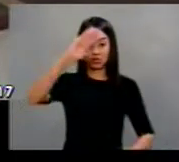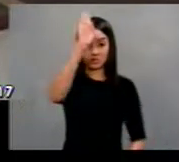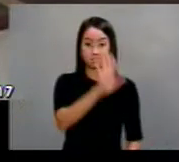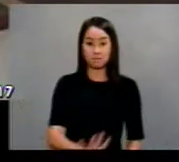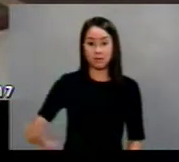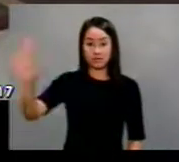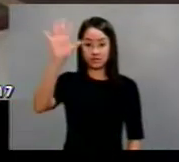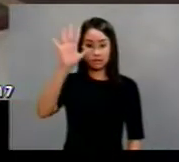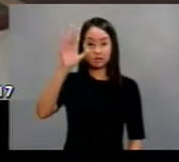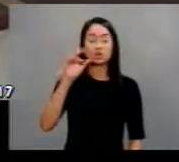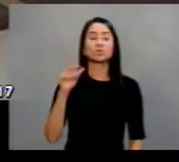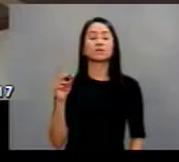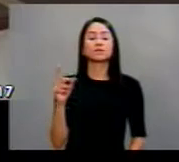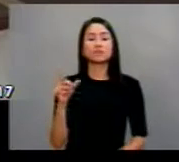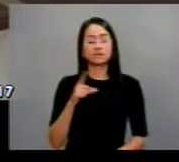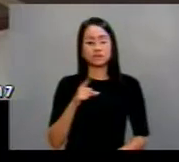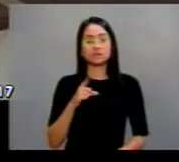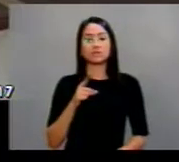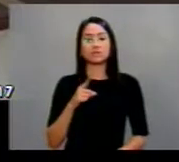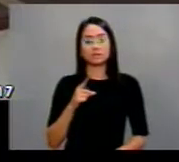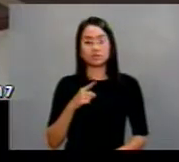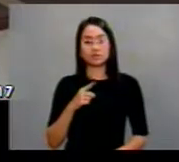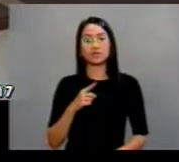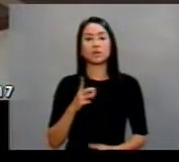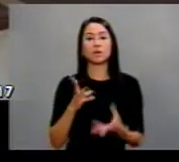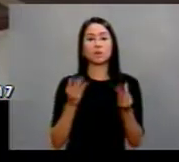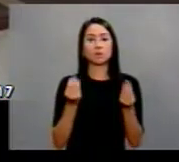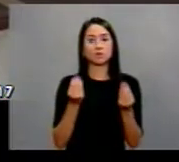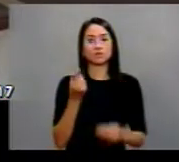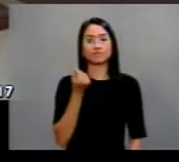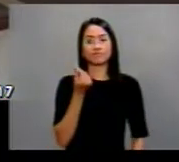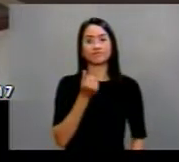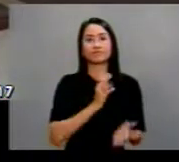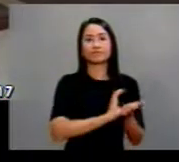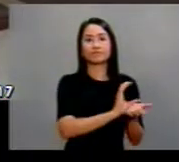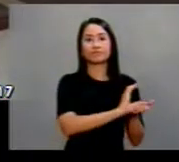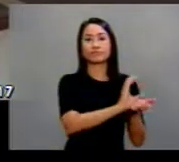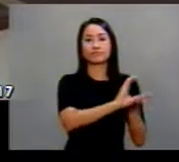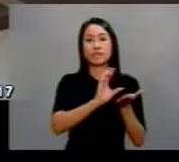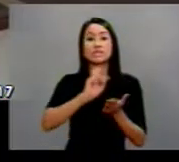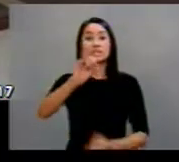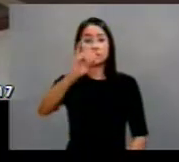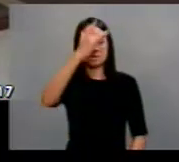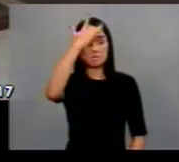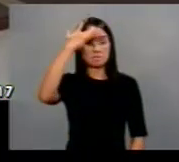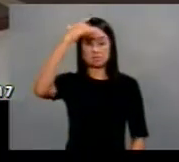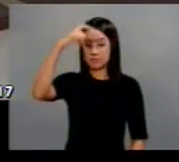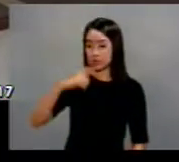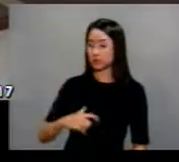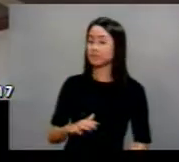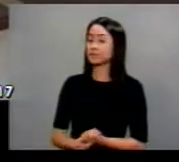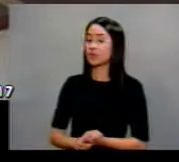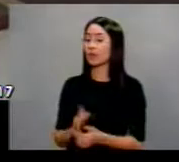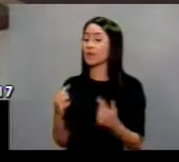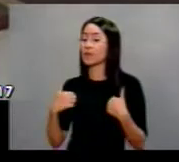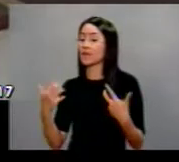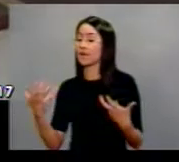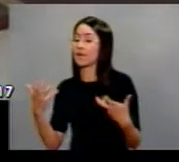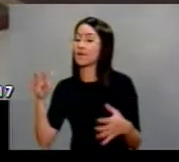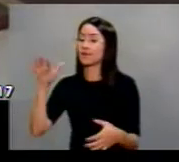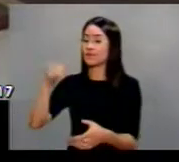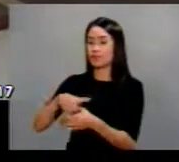por via de emendas parlamentares pagas quando o Executivo deseja uma determinada votação, por isso